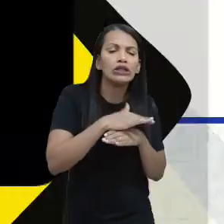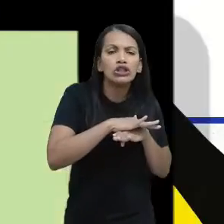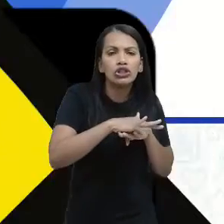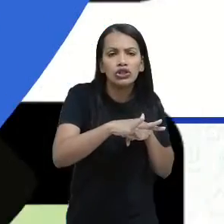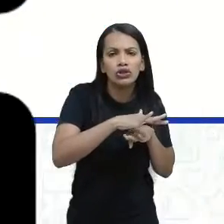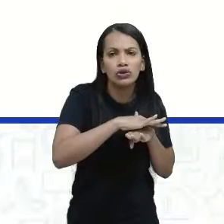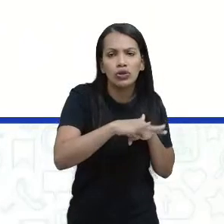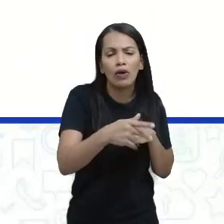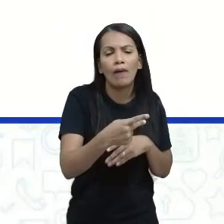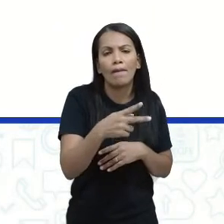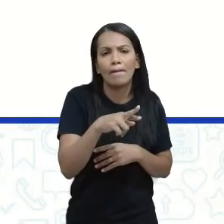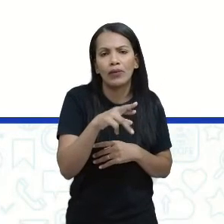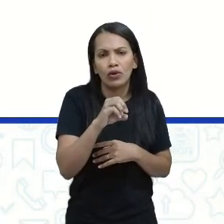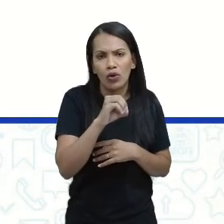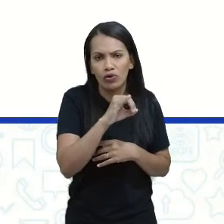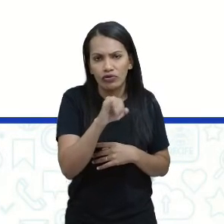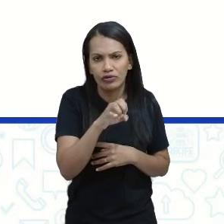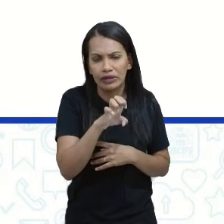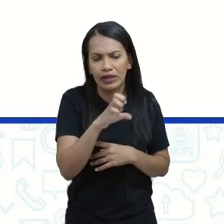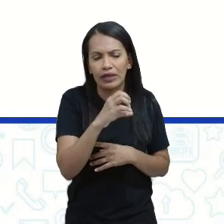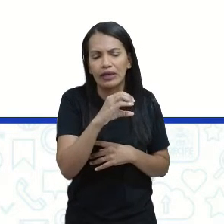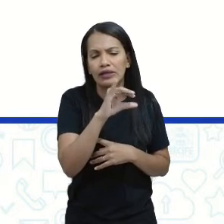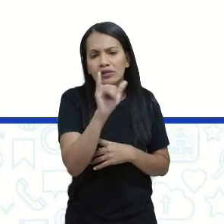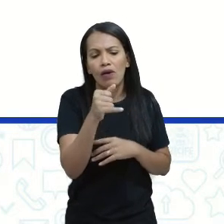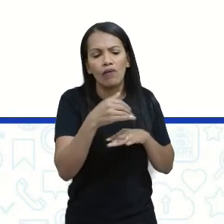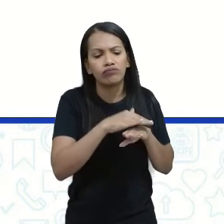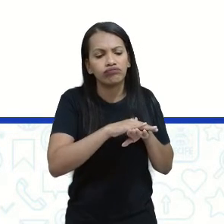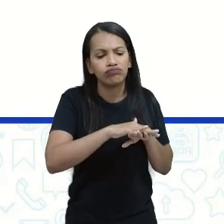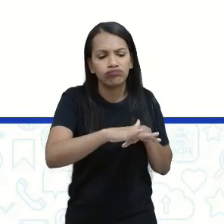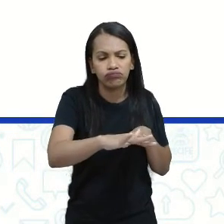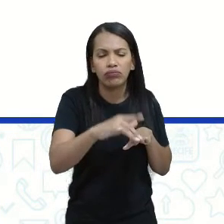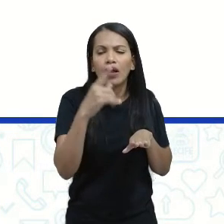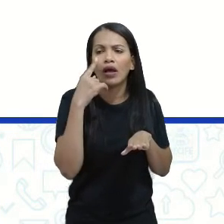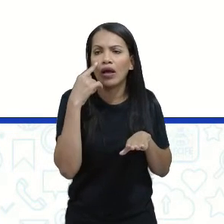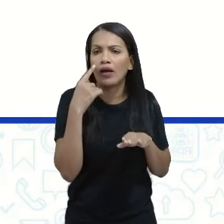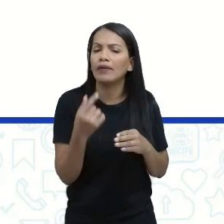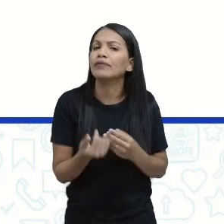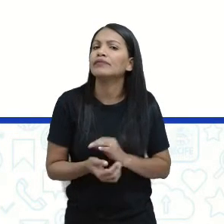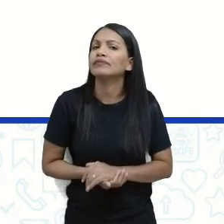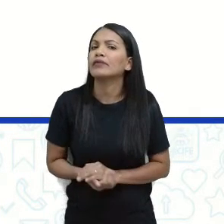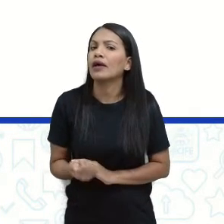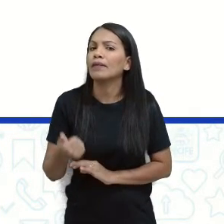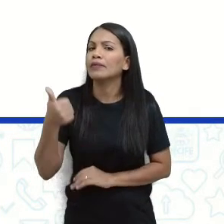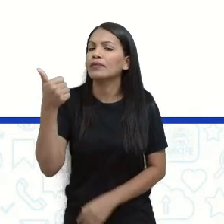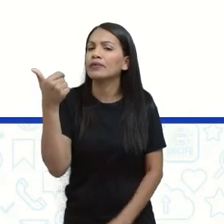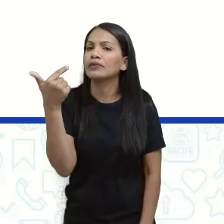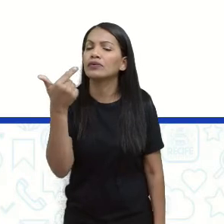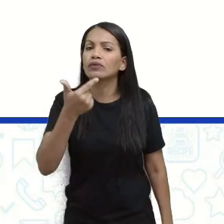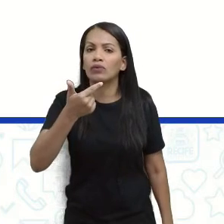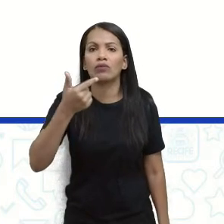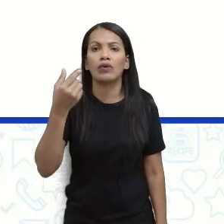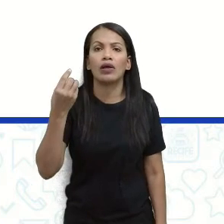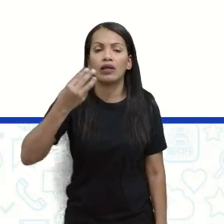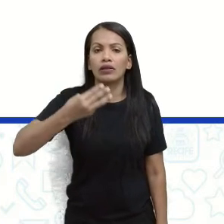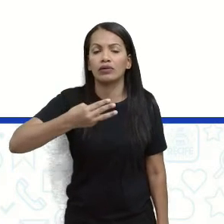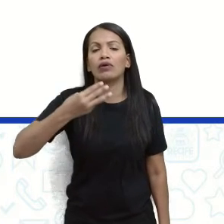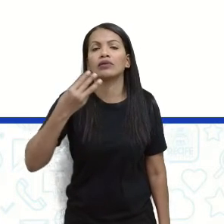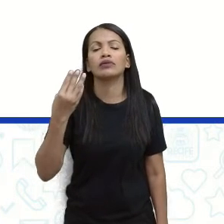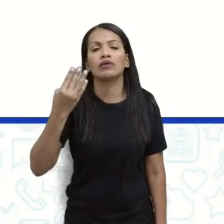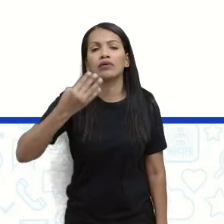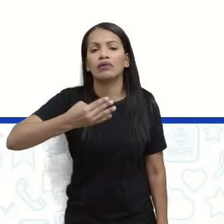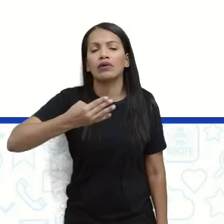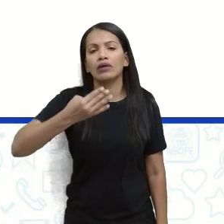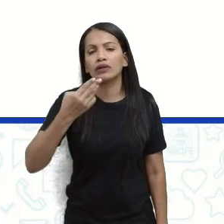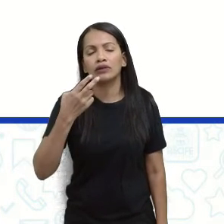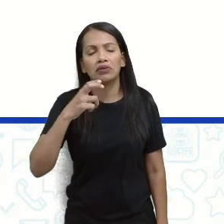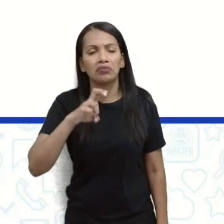e projeções, eu vou usar qual dessas fórmulas que está aí? A primeira, a segunda, a terceira, a